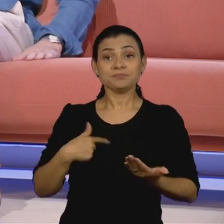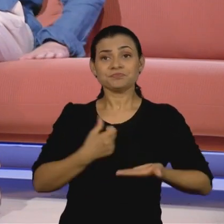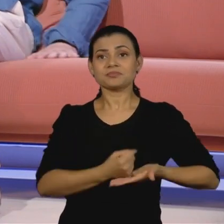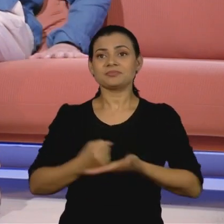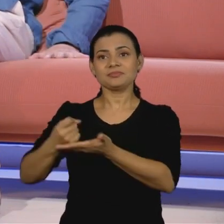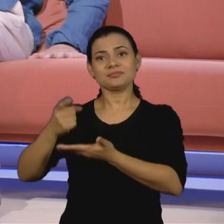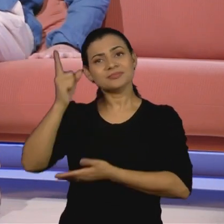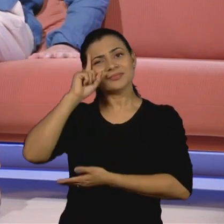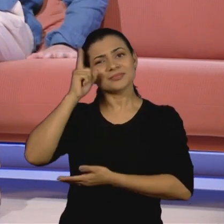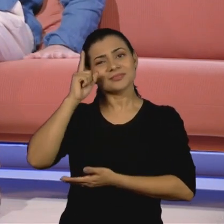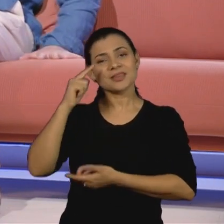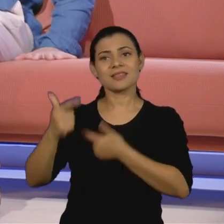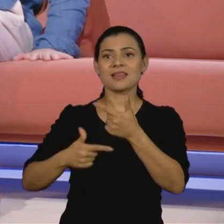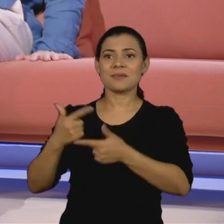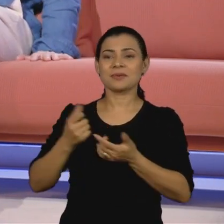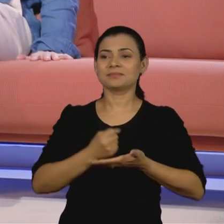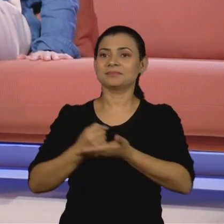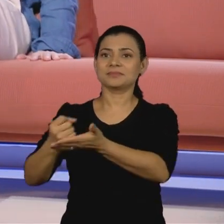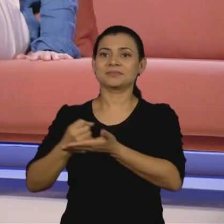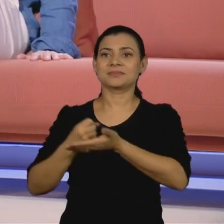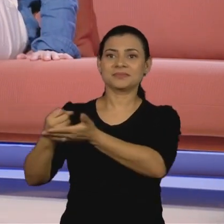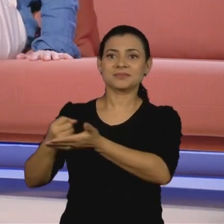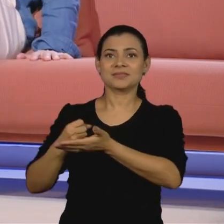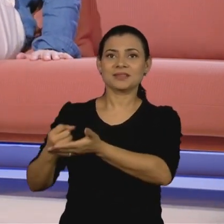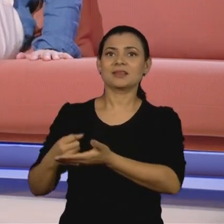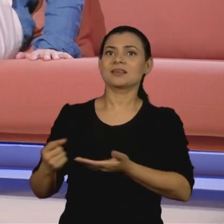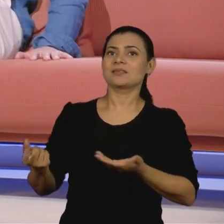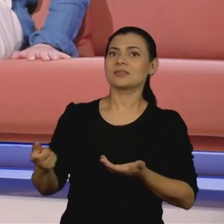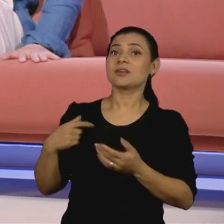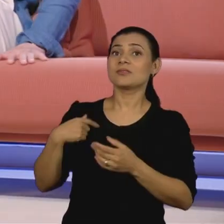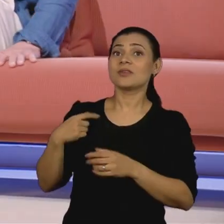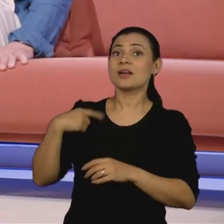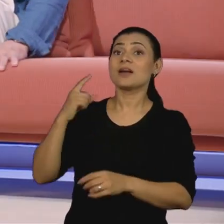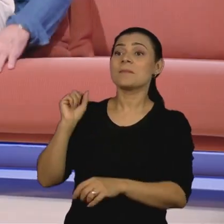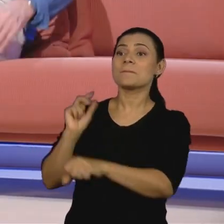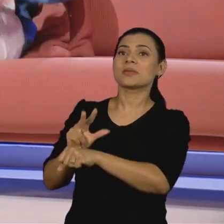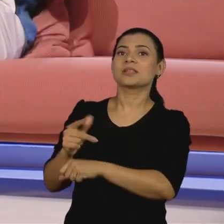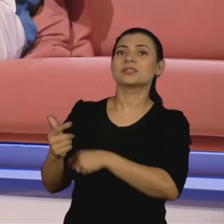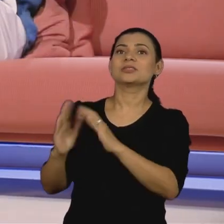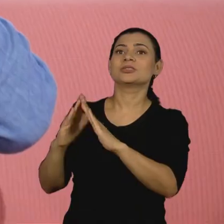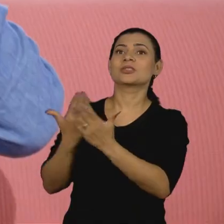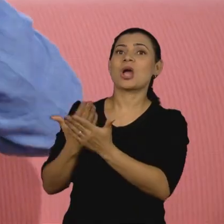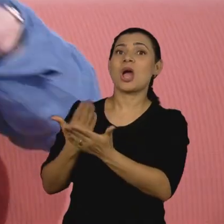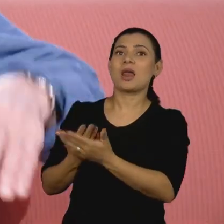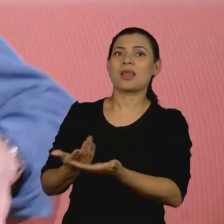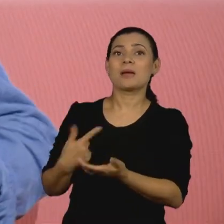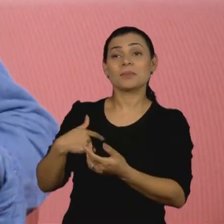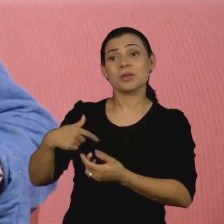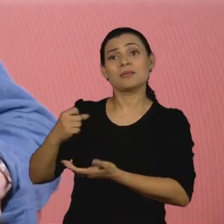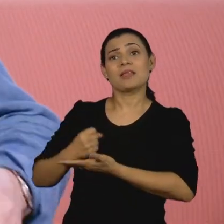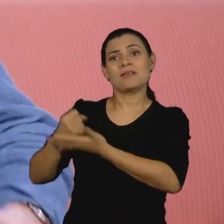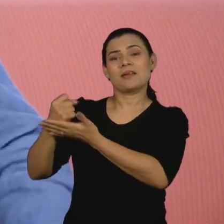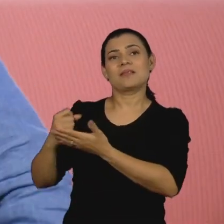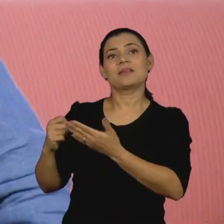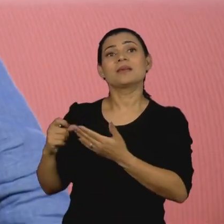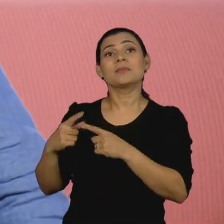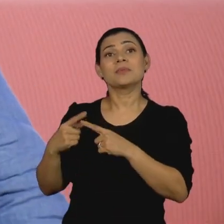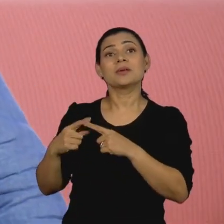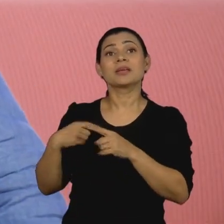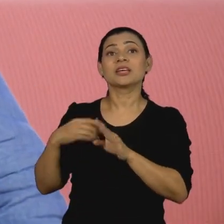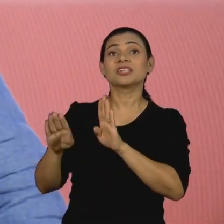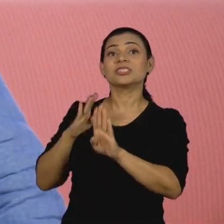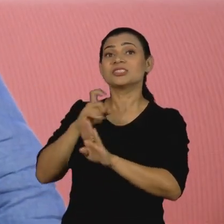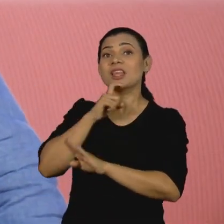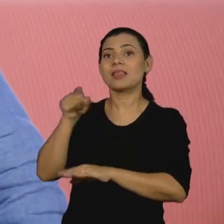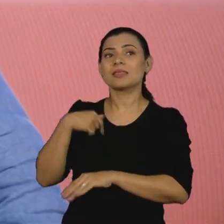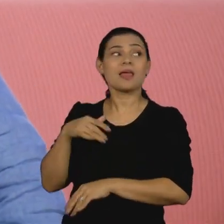todo dia para o trabalho. Acho que a patroa falou assim, vamos arrumar uma escola para esse menino, né? Para não ficar vindo Porque aqui. fica saltando a geladeira aqui da